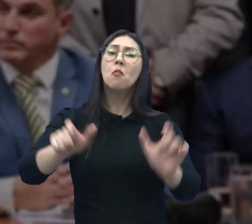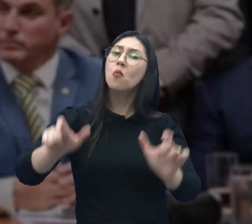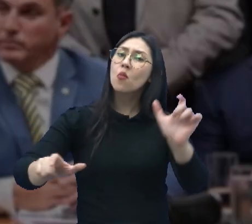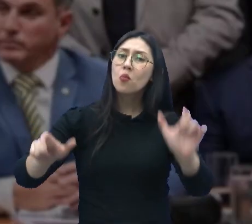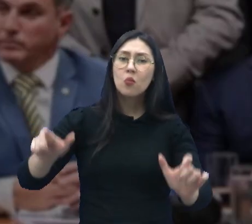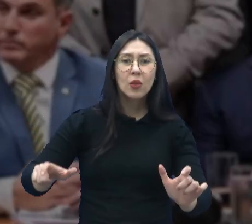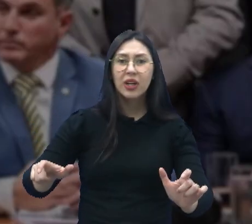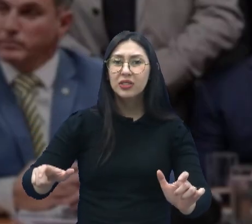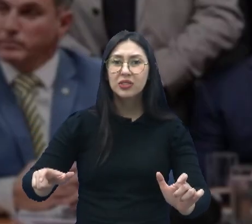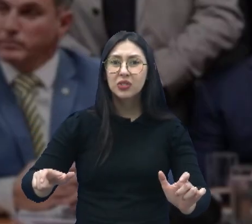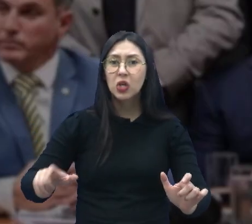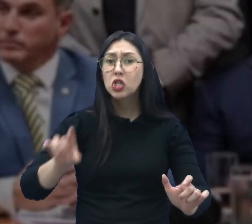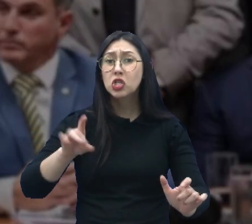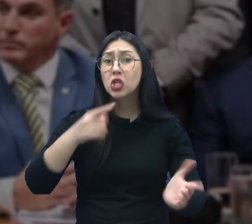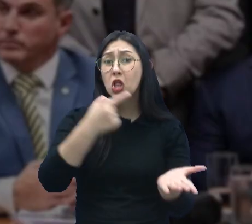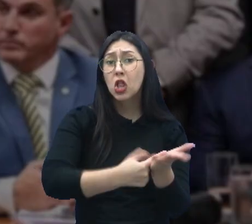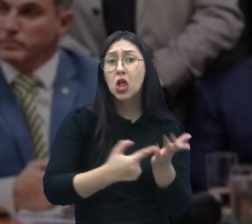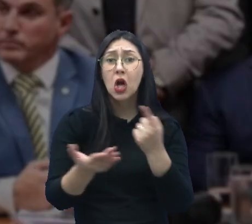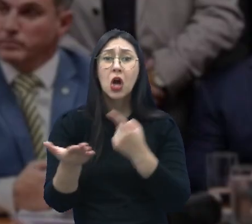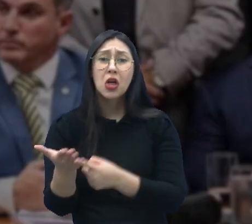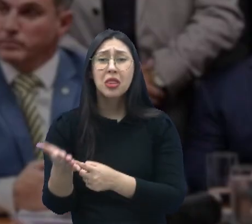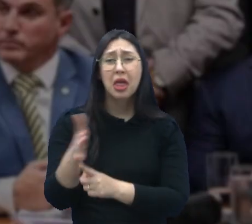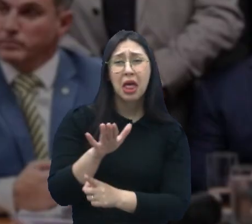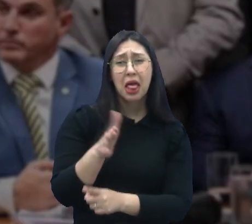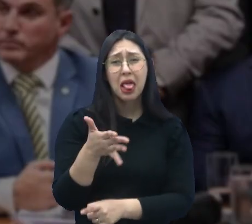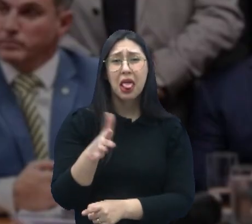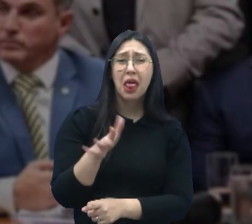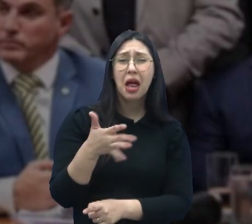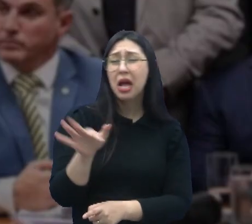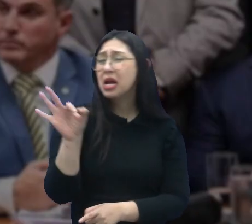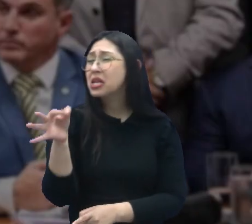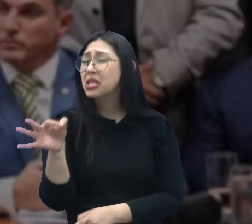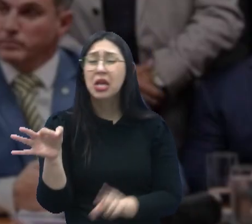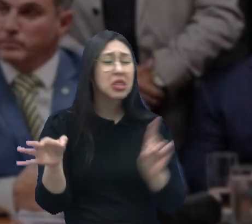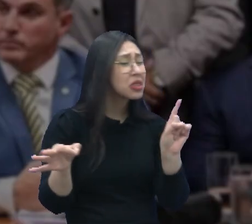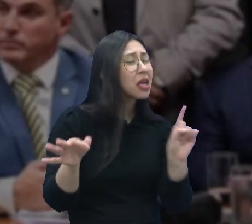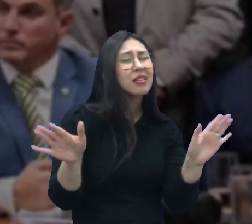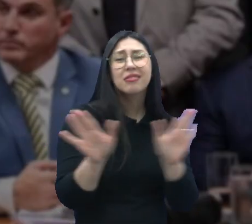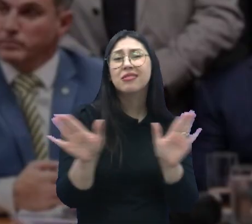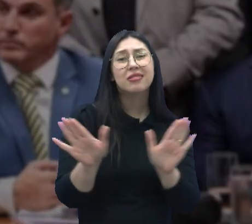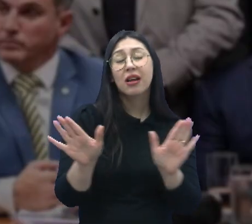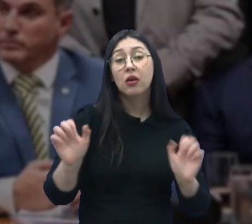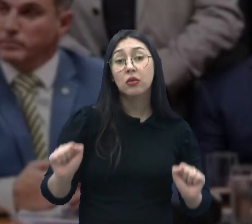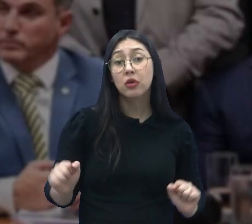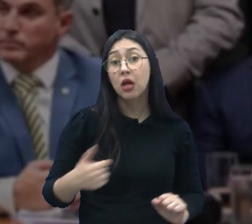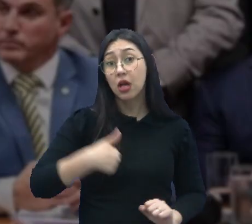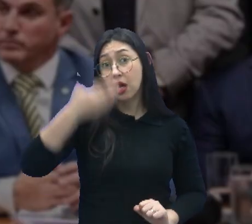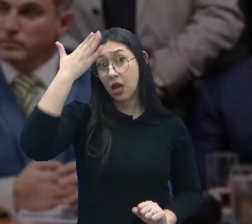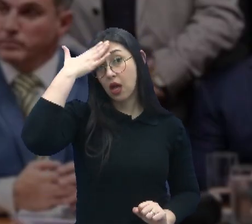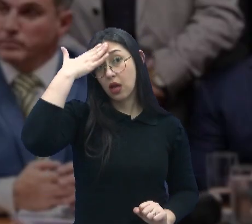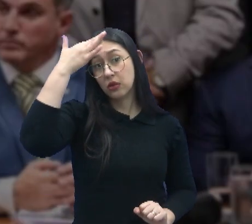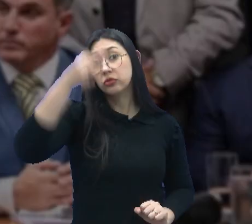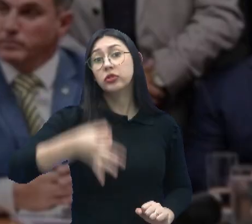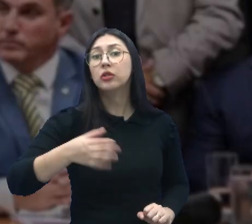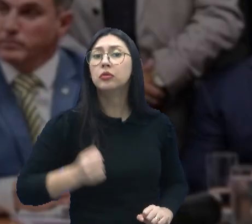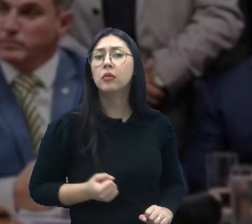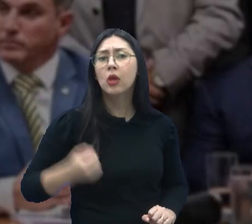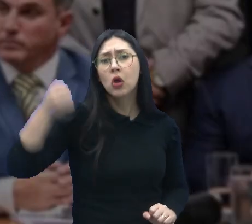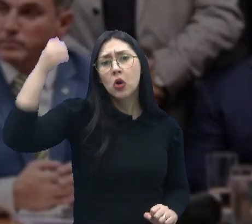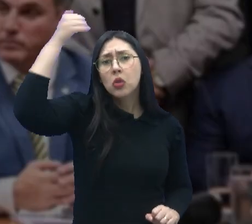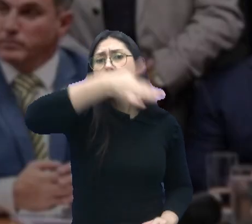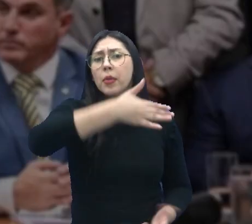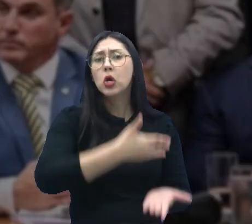haverá acordos daquele tipo meio termo, que não é nem certo, nem errado. Eu sei o que é certo. Com o que o Trump abriu a carta